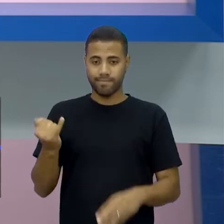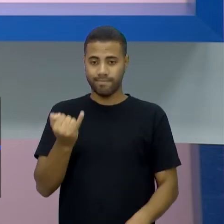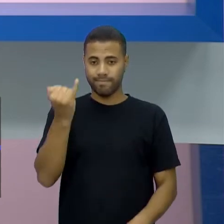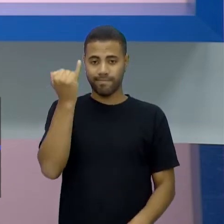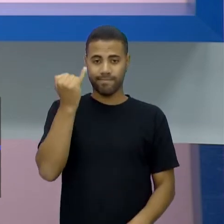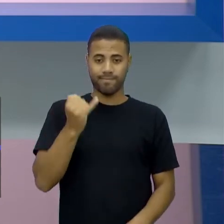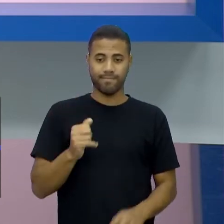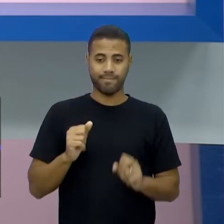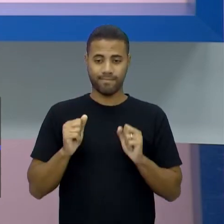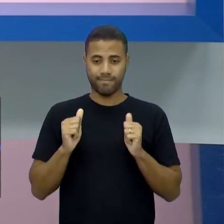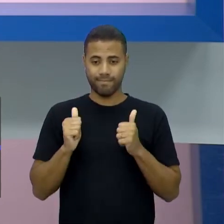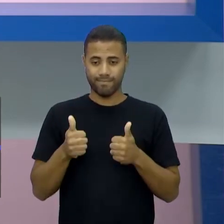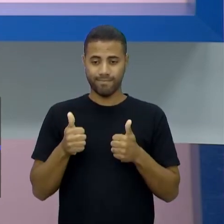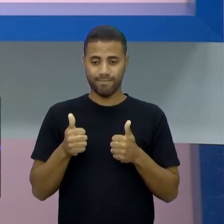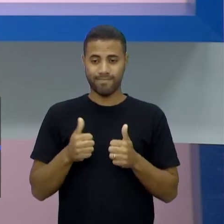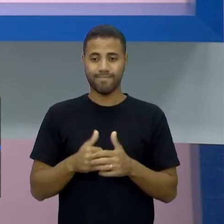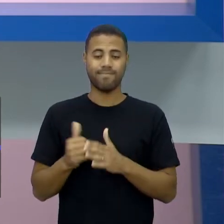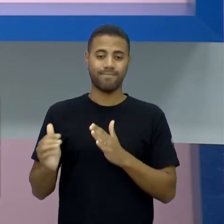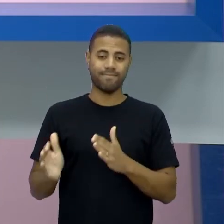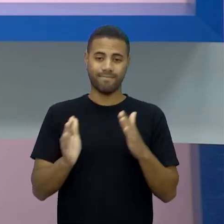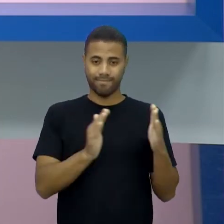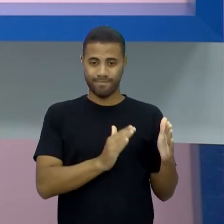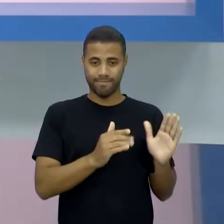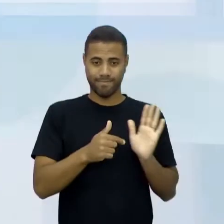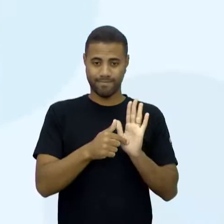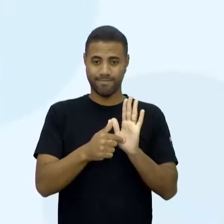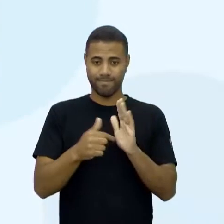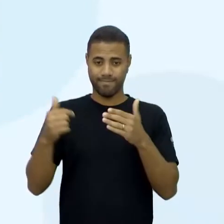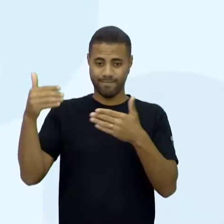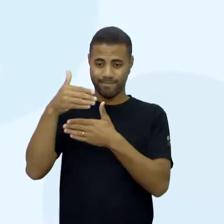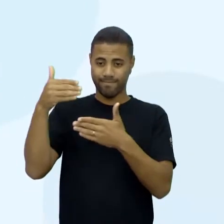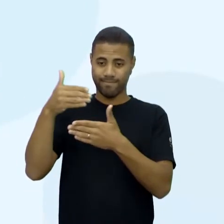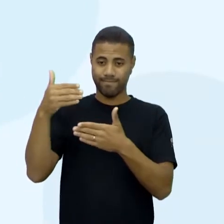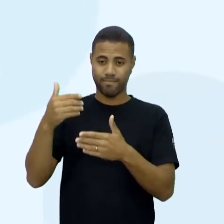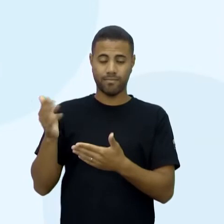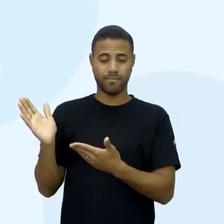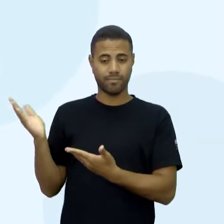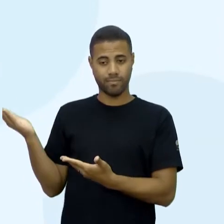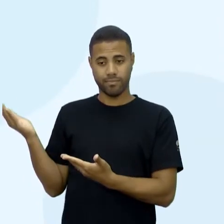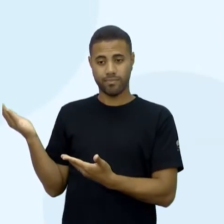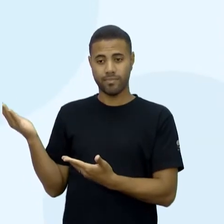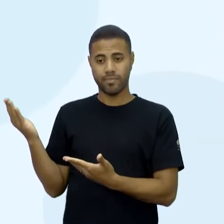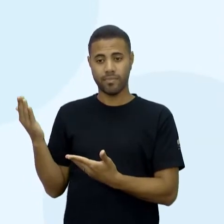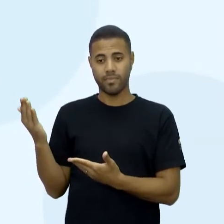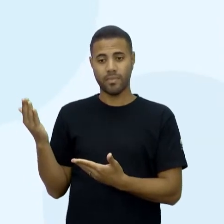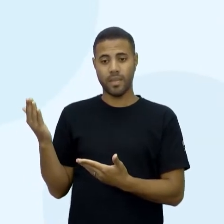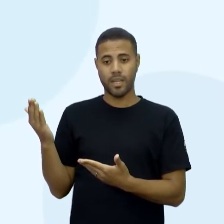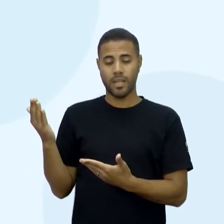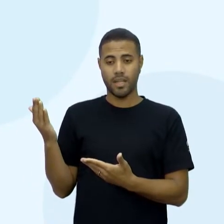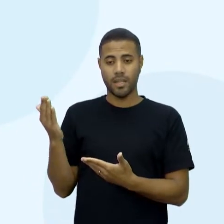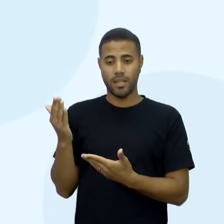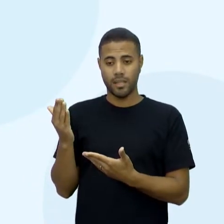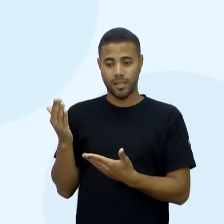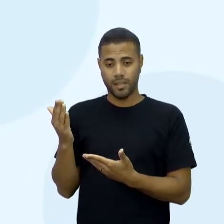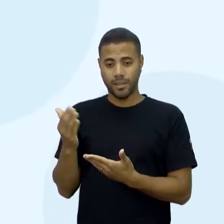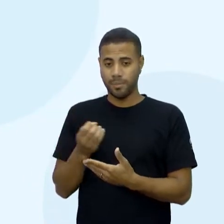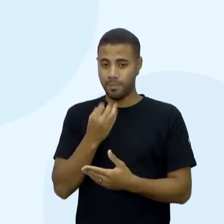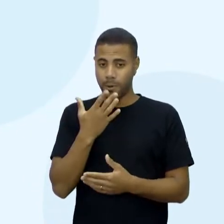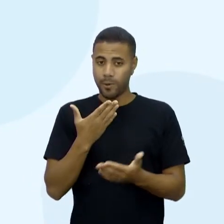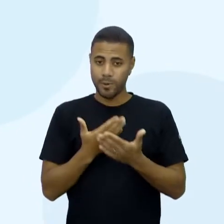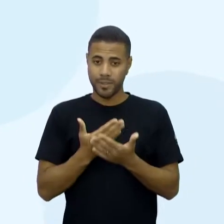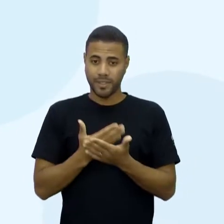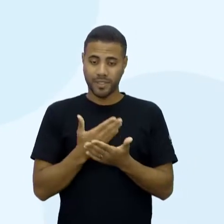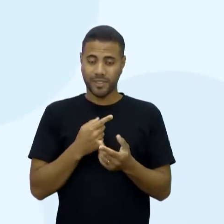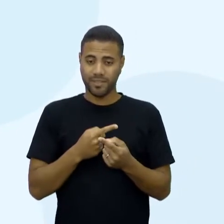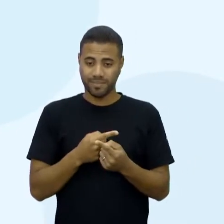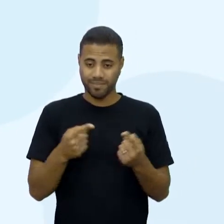importantes, beleza? Então, vamos lá para a nossa tela rapidamente, para a gente ver aí, bons estudos para vocês, né? E agora